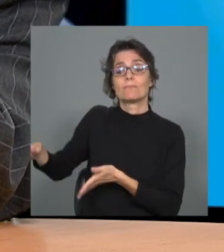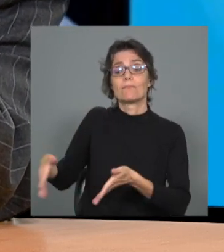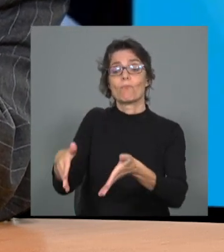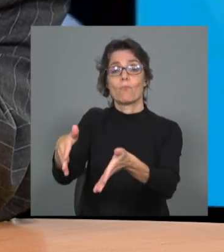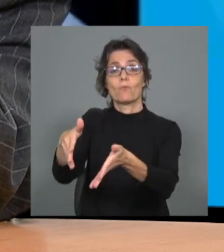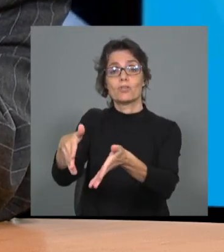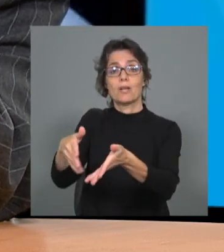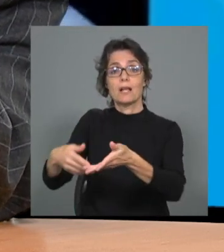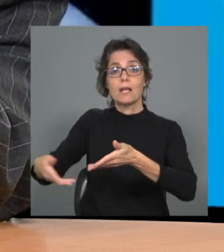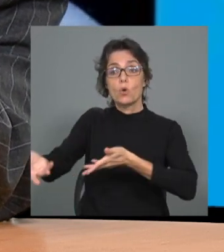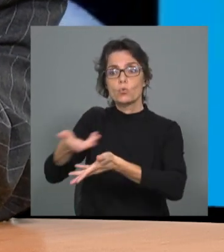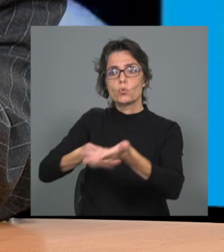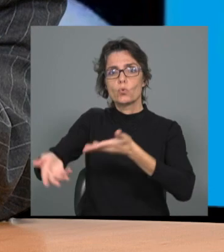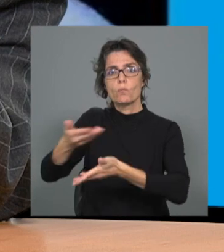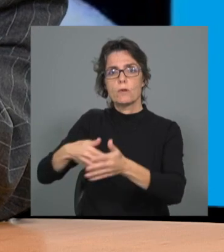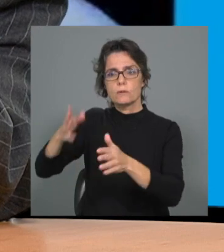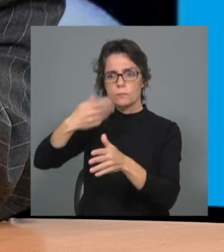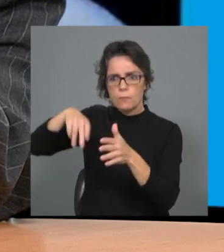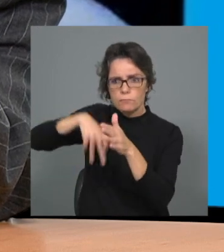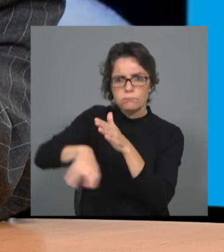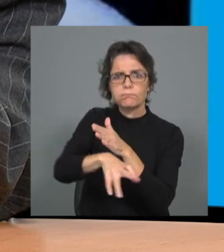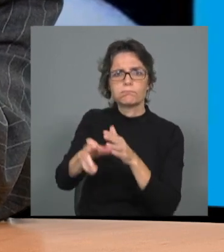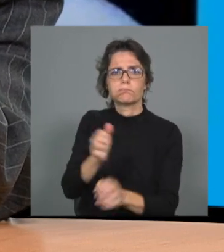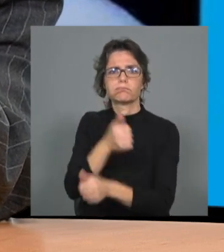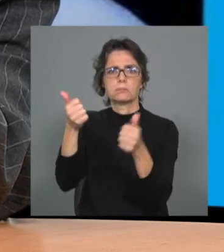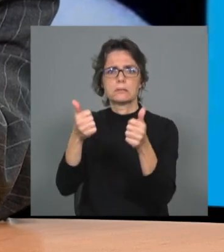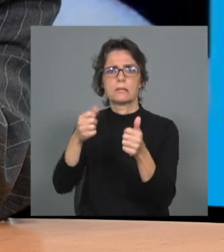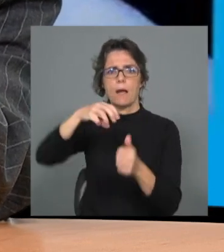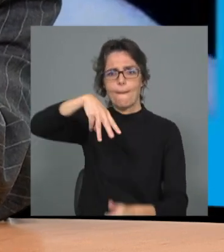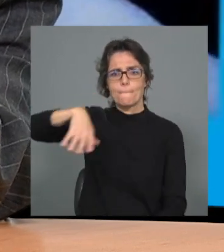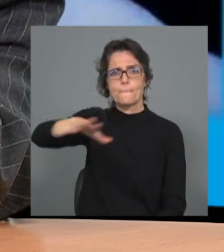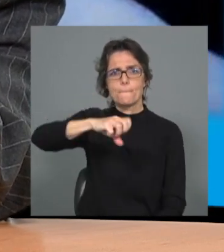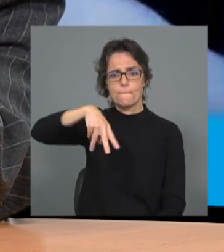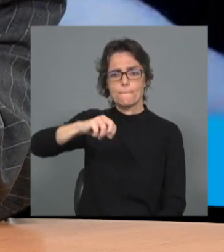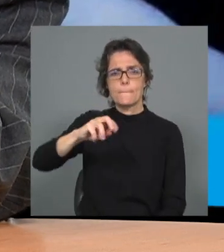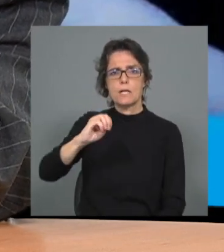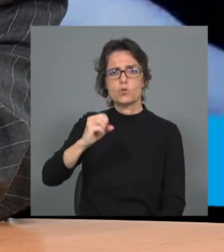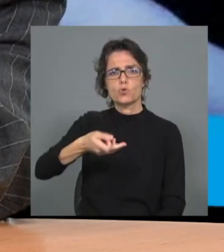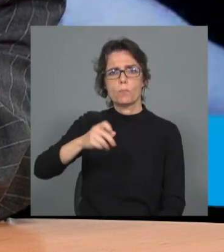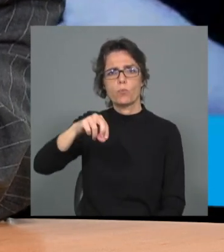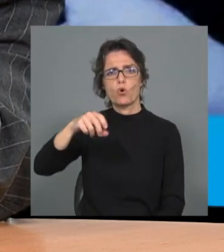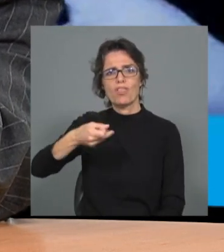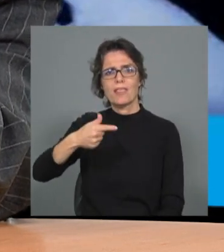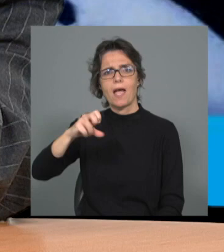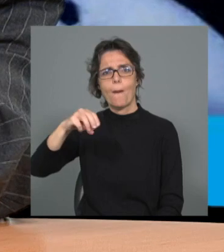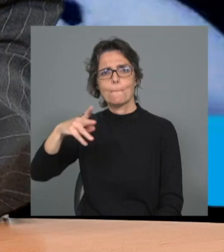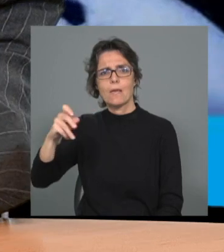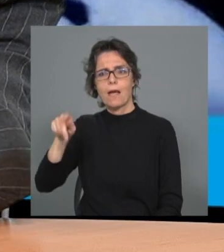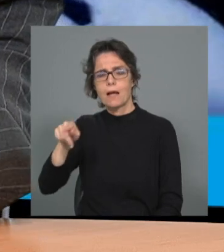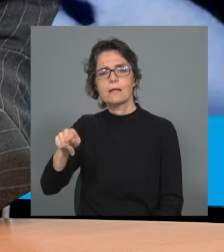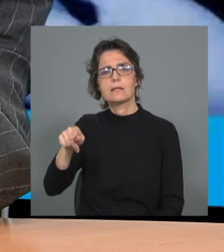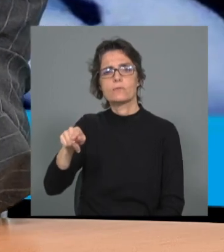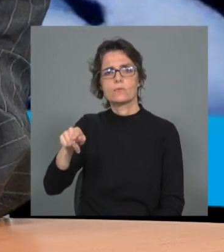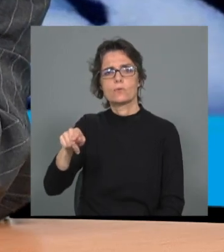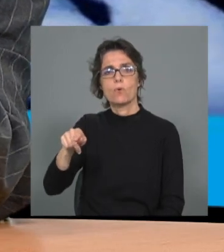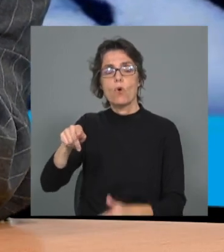o interior da Síria, Damasco, Palmira, Mesopotâmia, passava exatamente por ali. Toda a zona envolvente